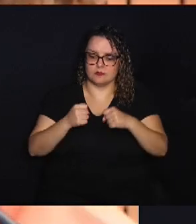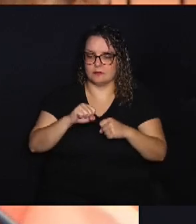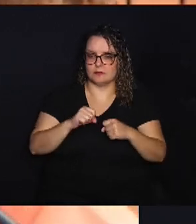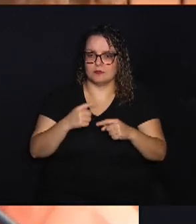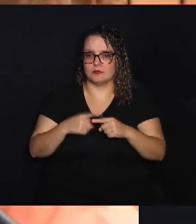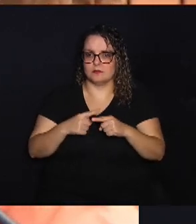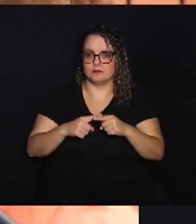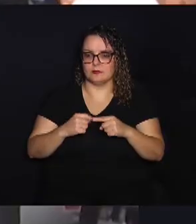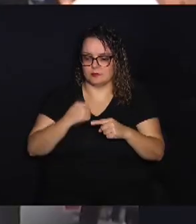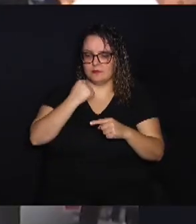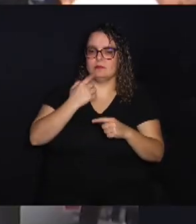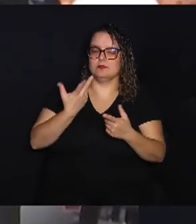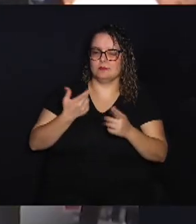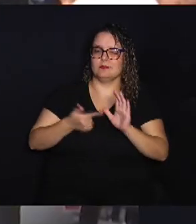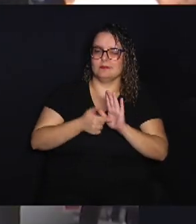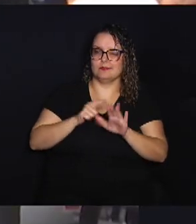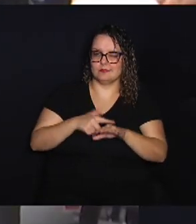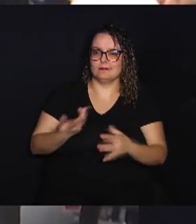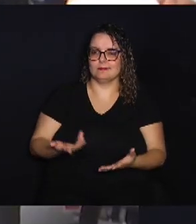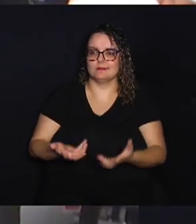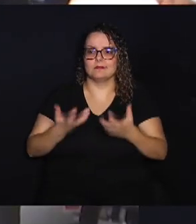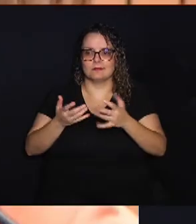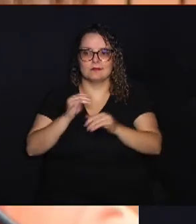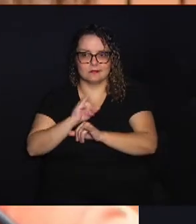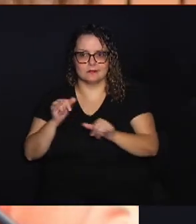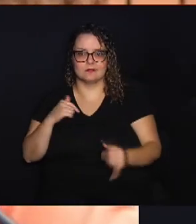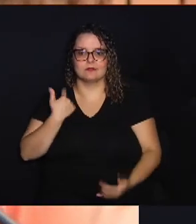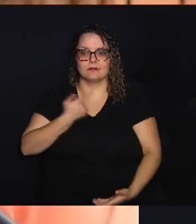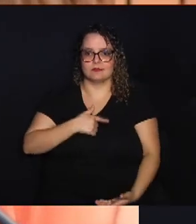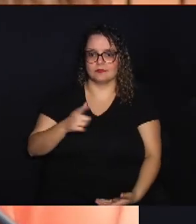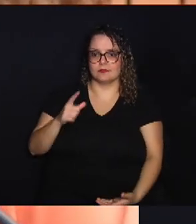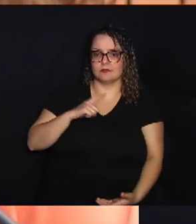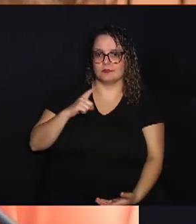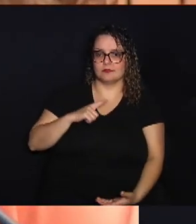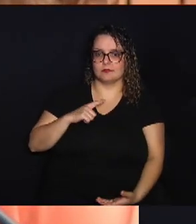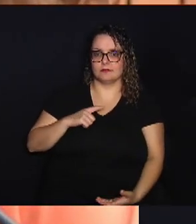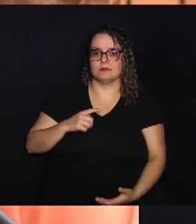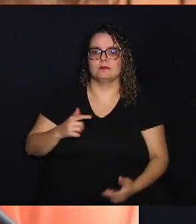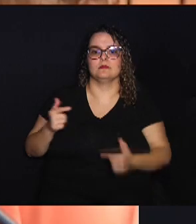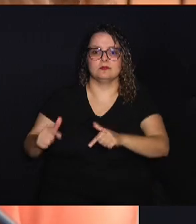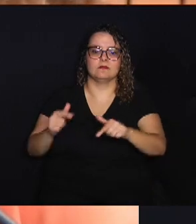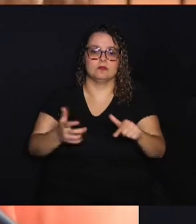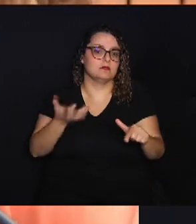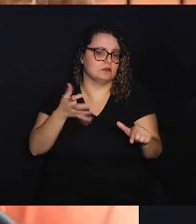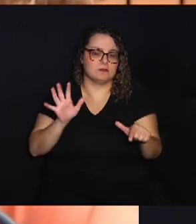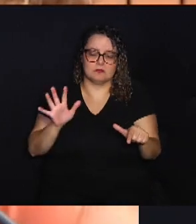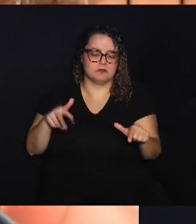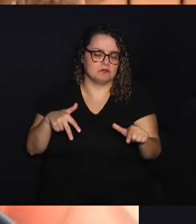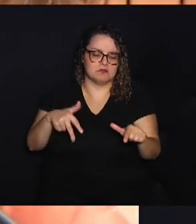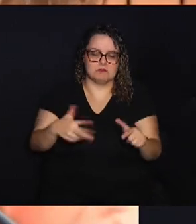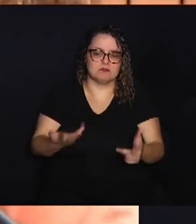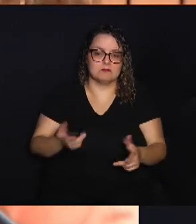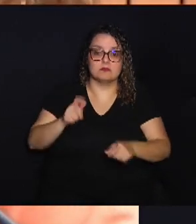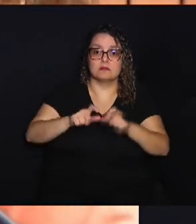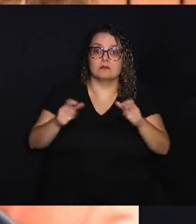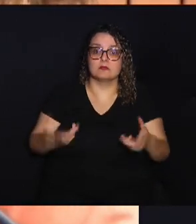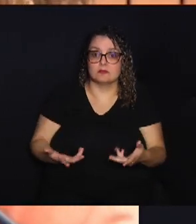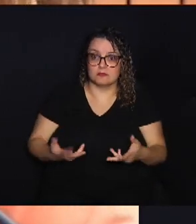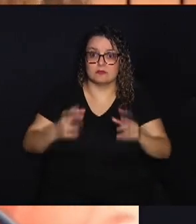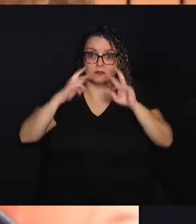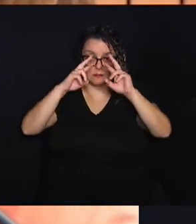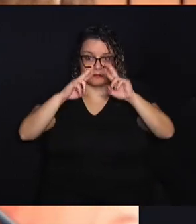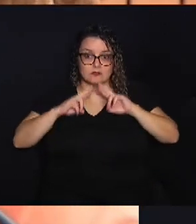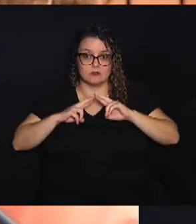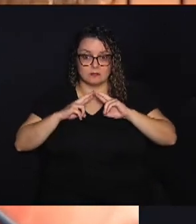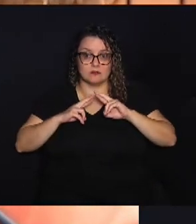assimilar o golpe, a gente cai. E quero dizer, gente, que nós temos que estar onde nós quisermos. As pessoas, elas têm que nos